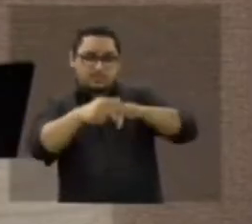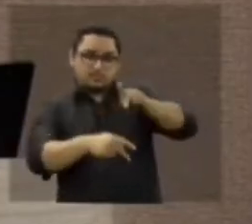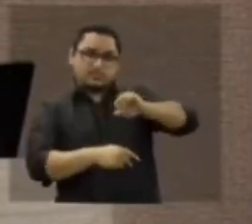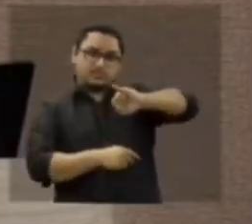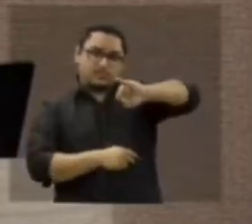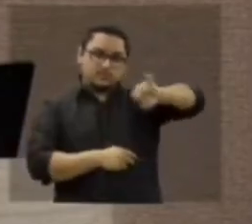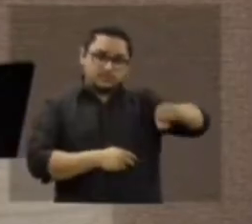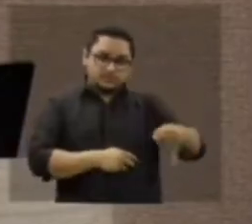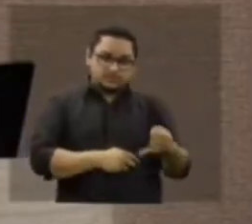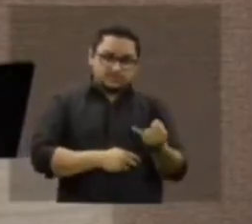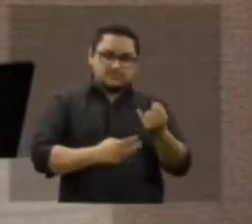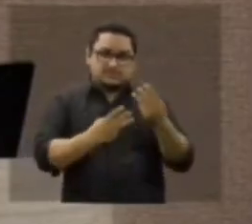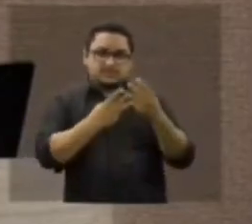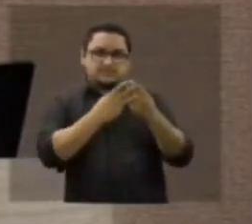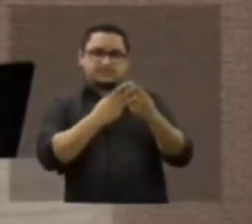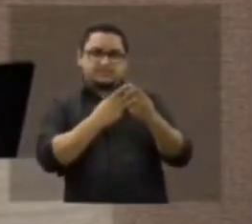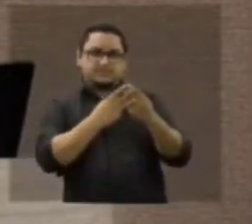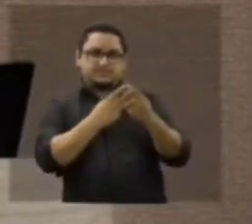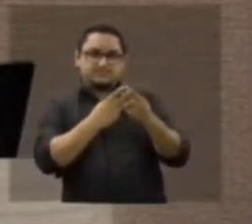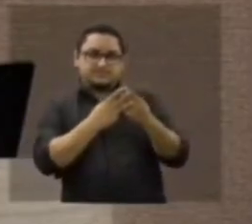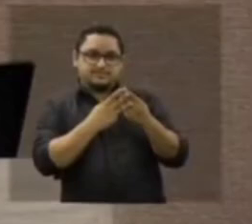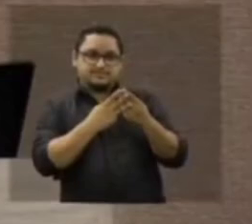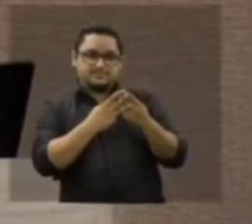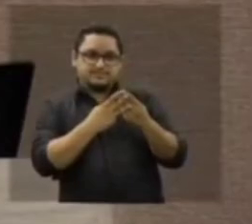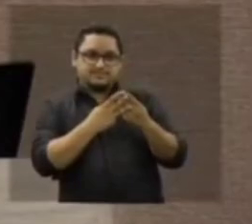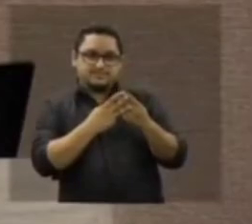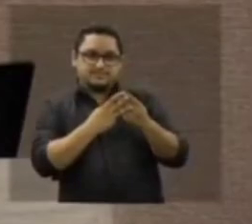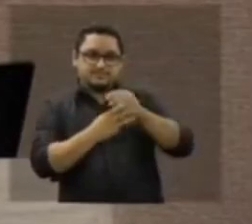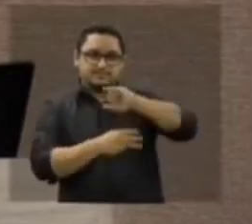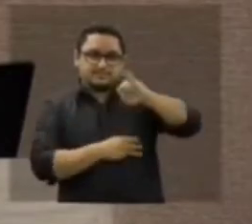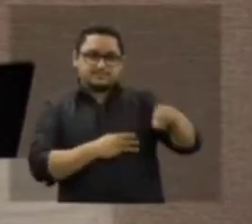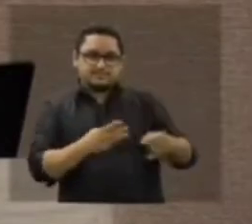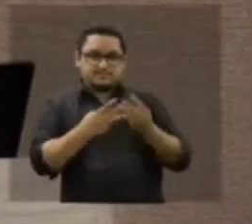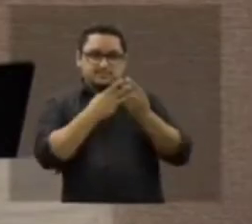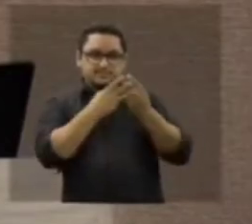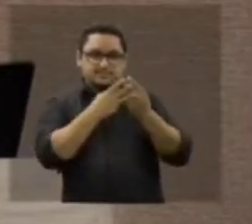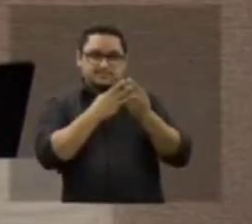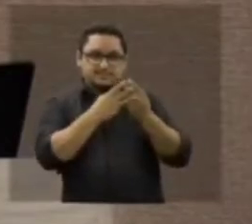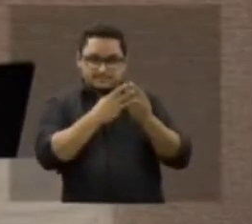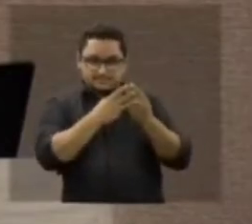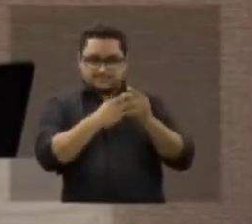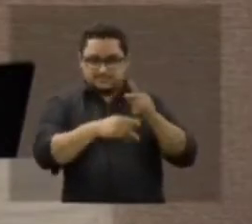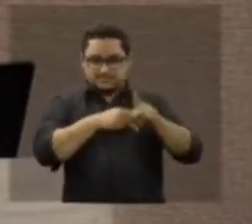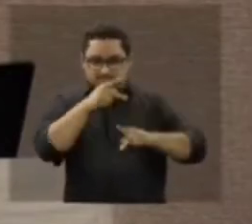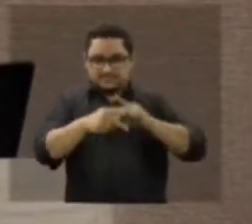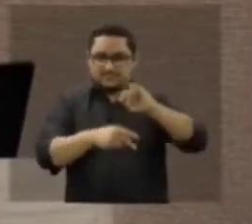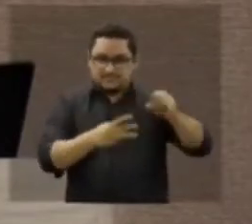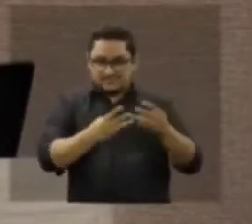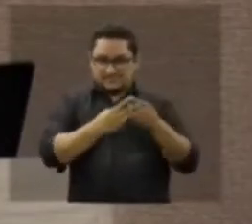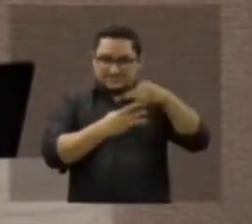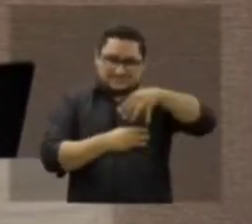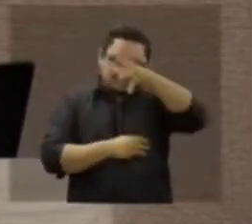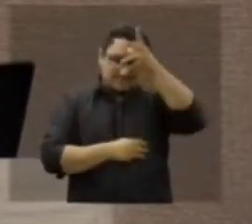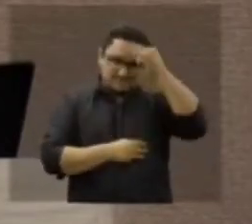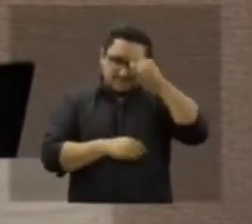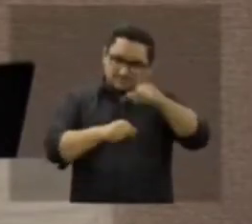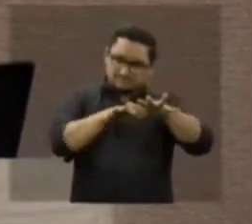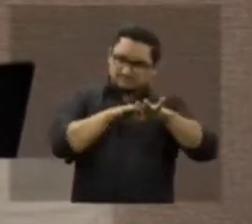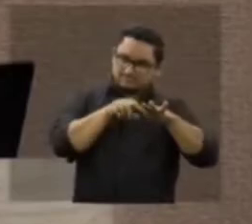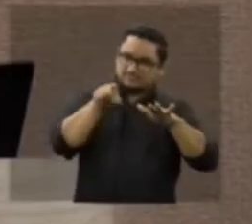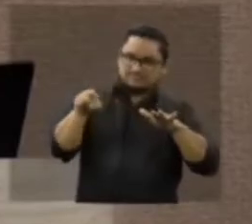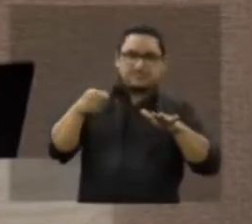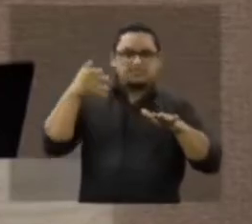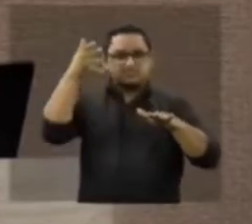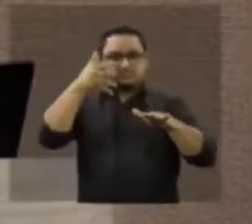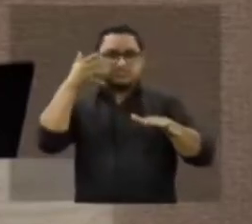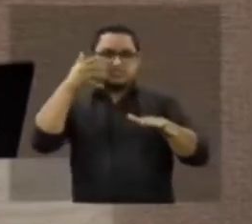judeus aqui em Manaus me emocionou e me motivou eh Vereador Kennedy Marques trazer esse discurso